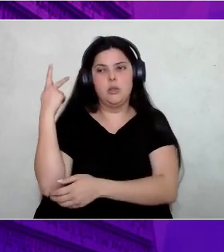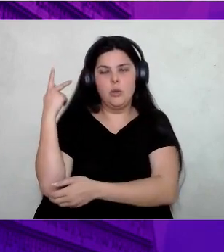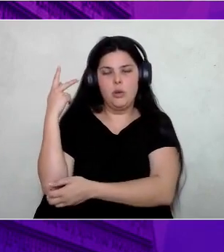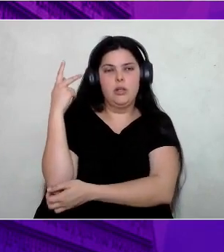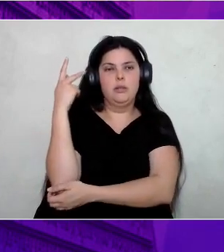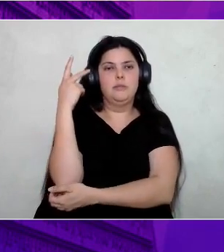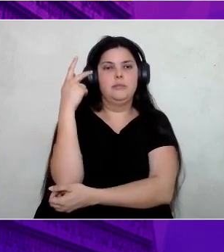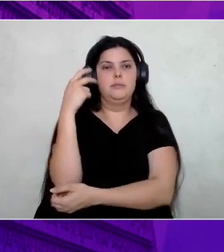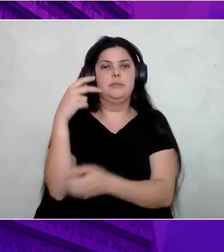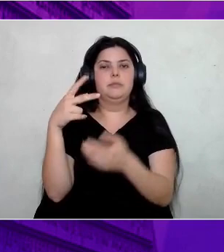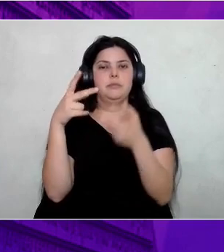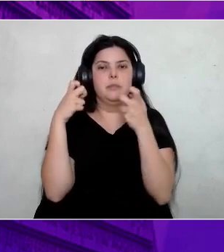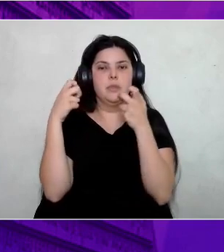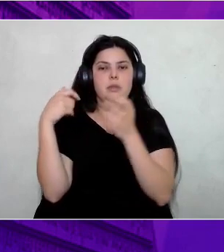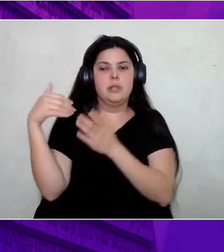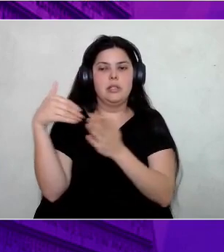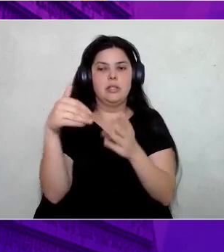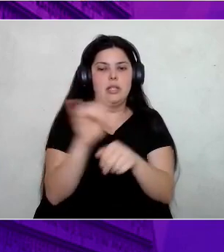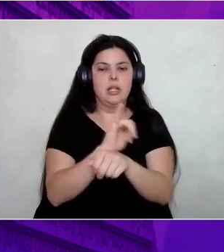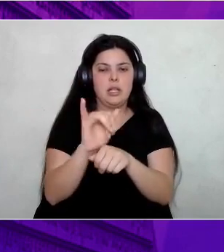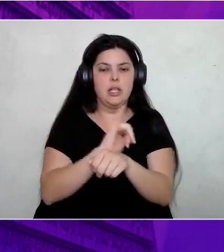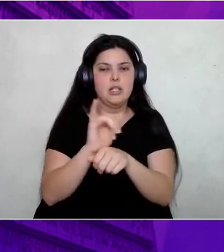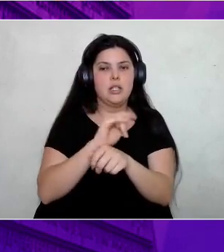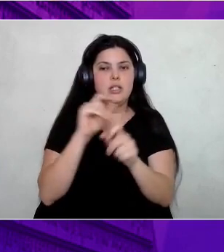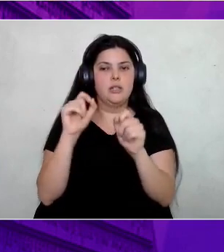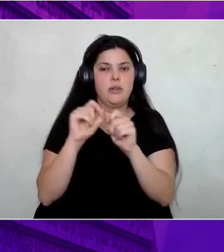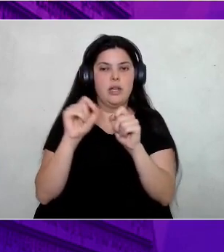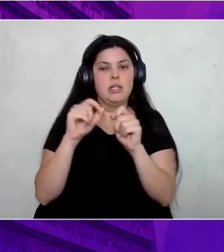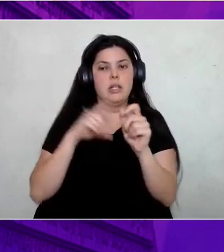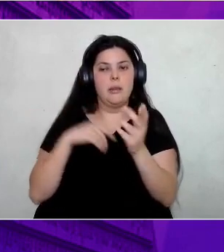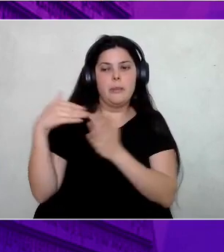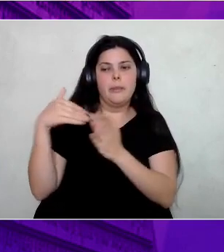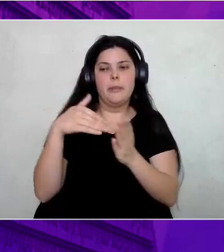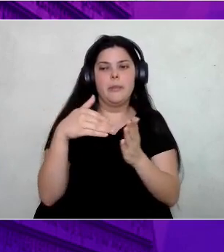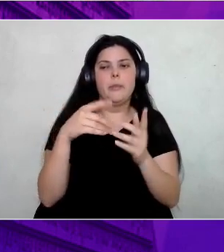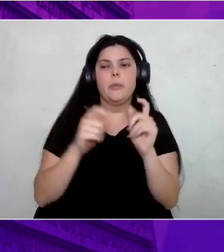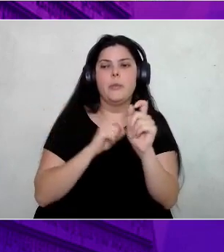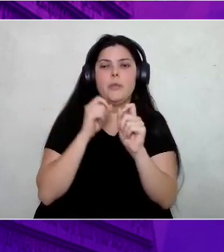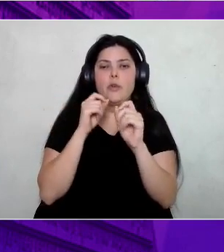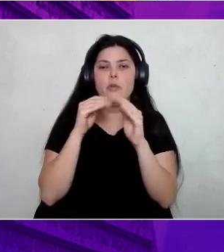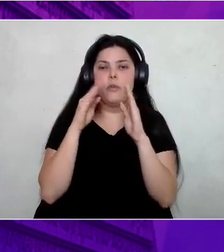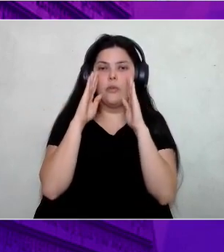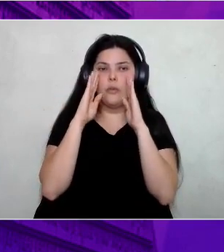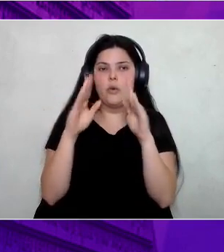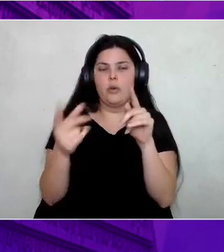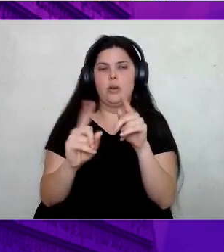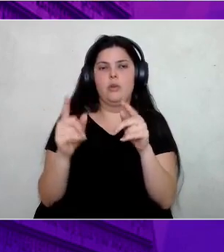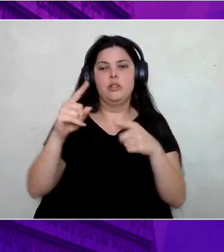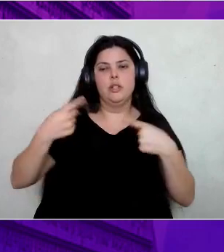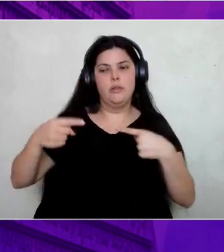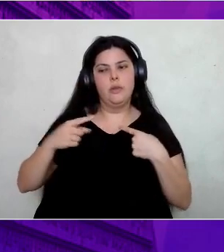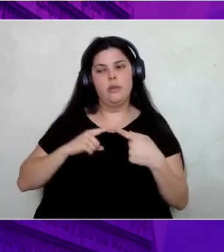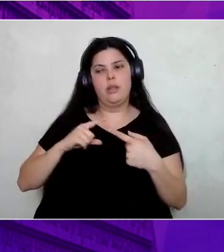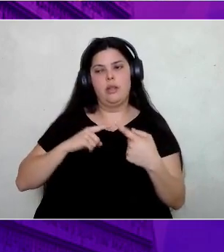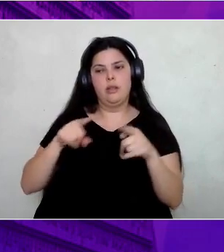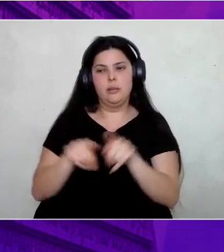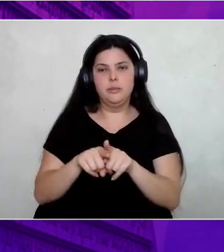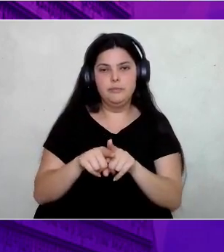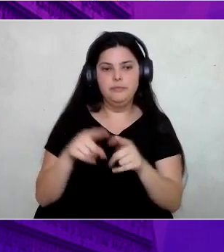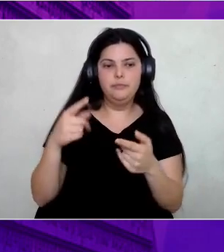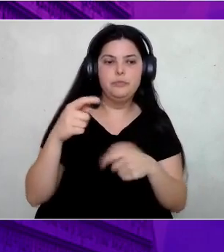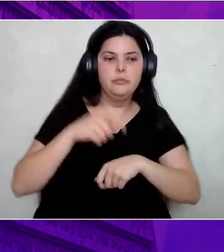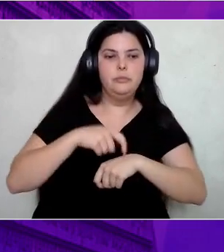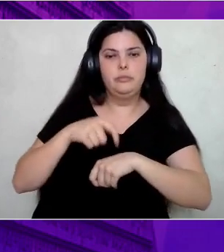esse caminho que a gente acaba percorrendo, ele acaba não sendo tão reto, a gente tem vários desafios, a gente tem várias situações que a gente